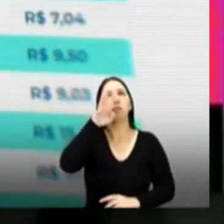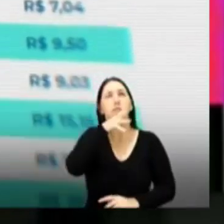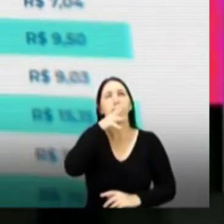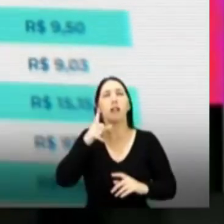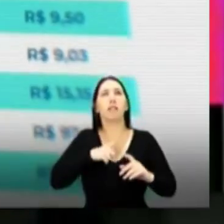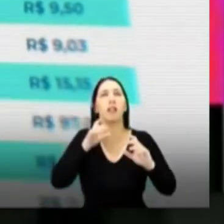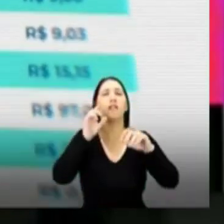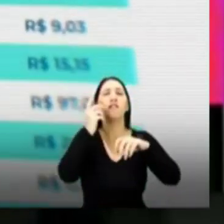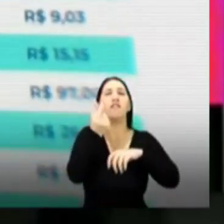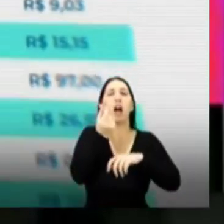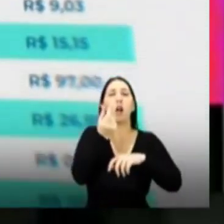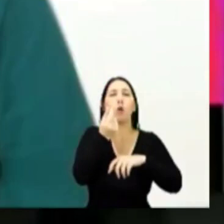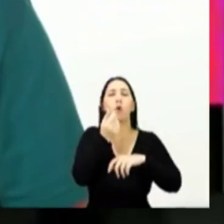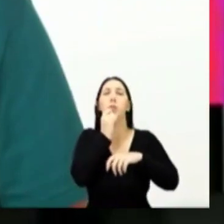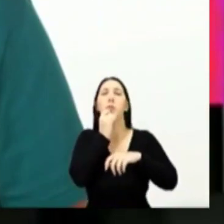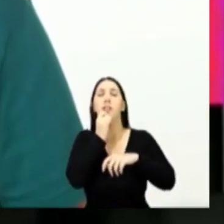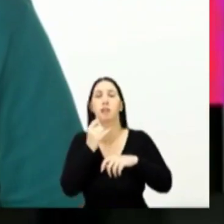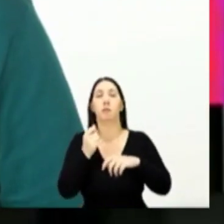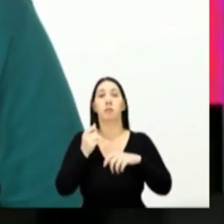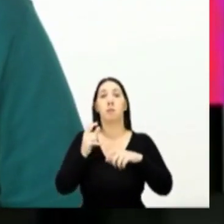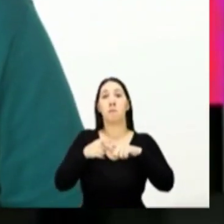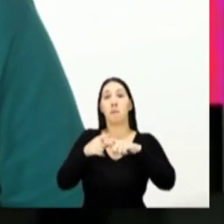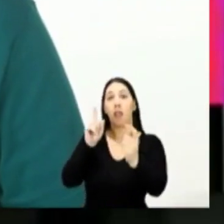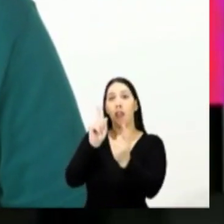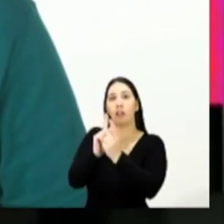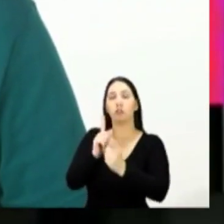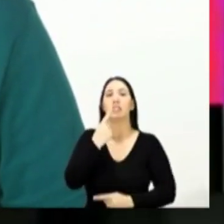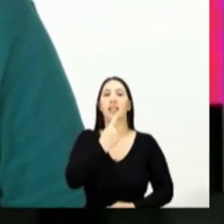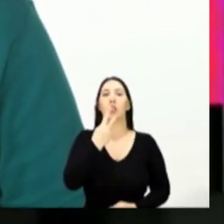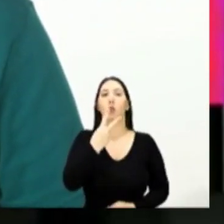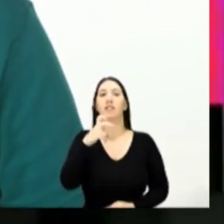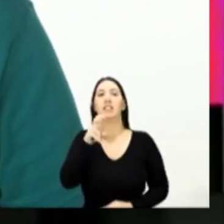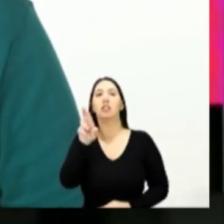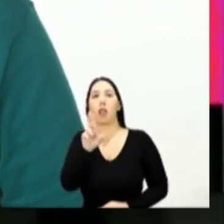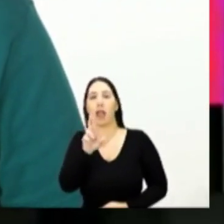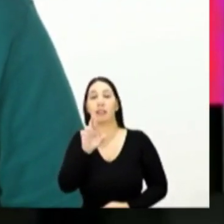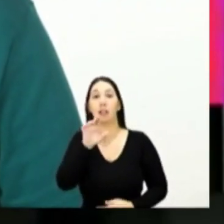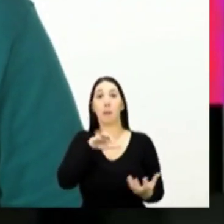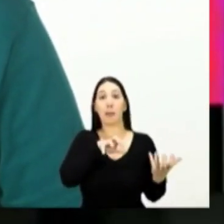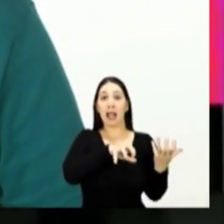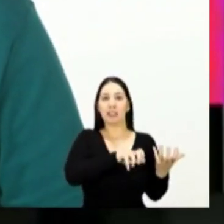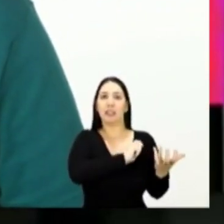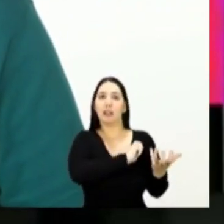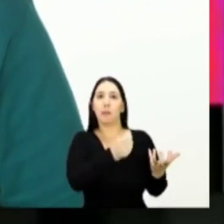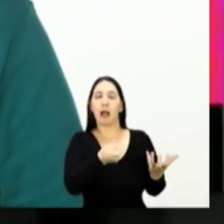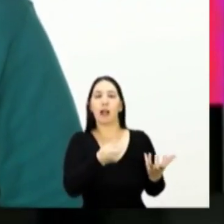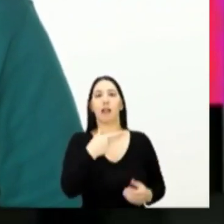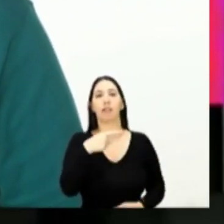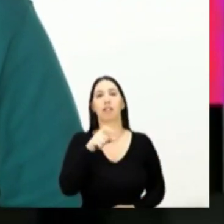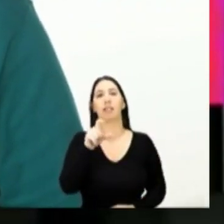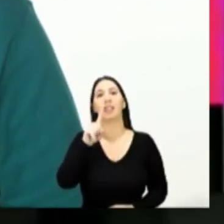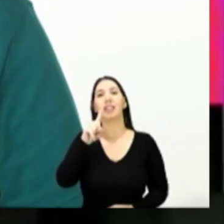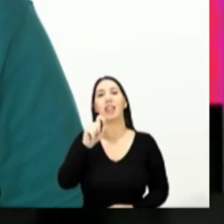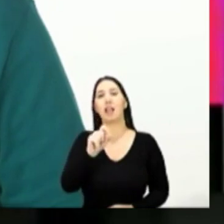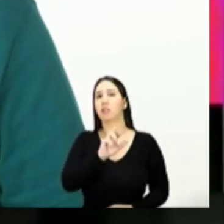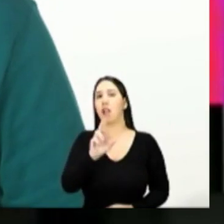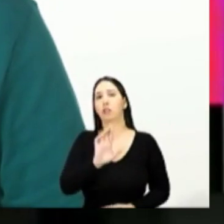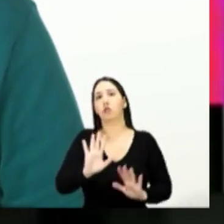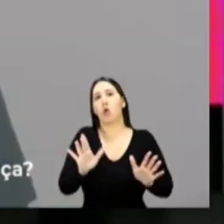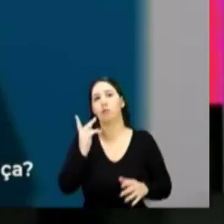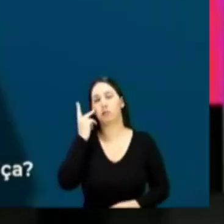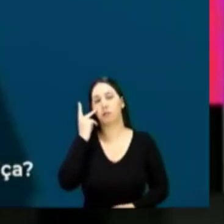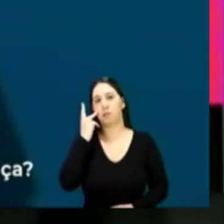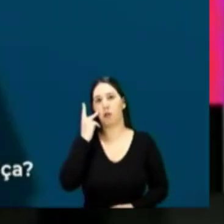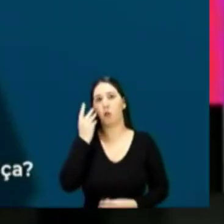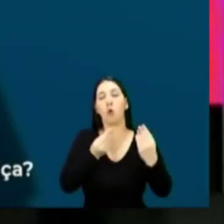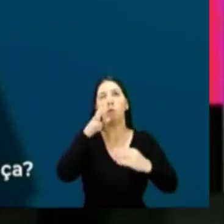consulta, exame ou cirurgia. Uma consulta custa R$120, mas Brasília manda só R$10 para São